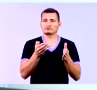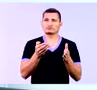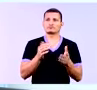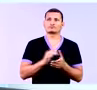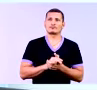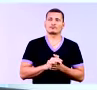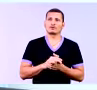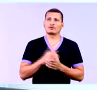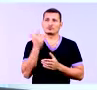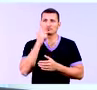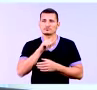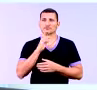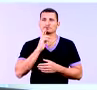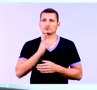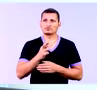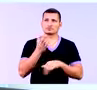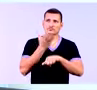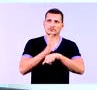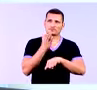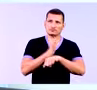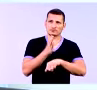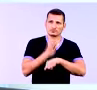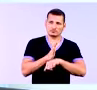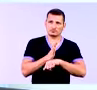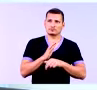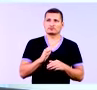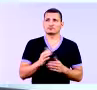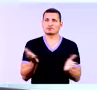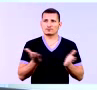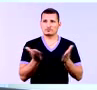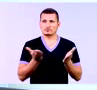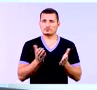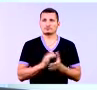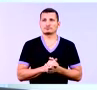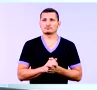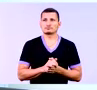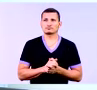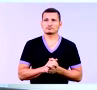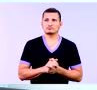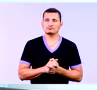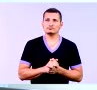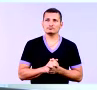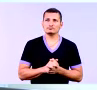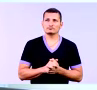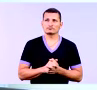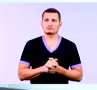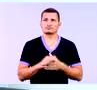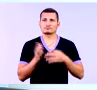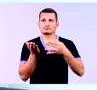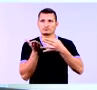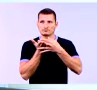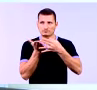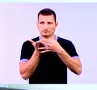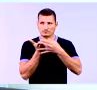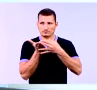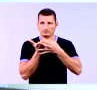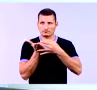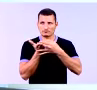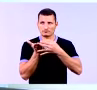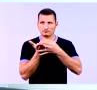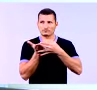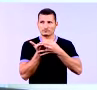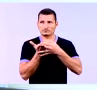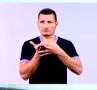à atividade de sala de aula desse momento. Então, a gente se vê daqui a pouco para a